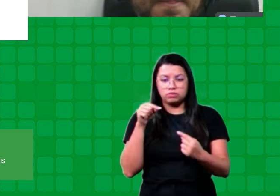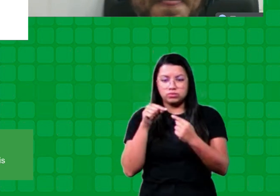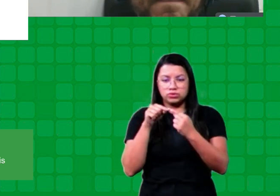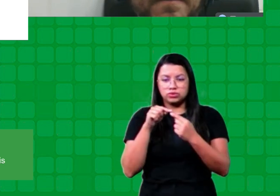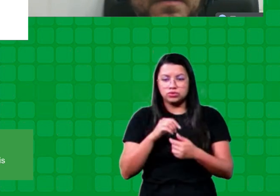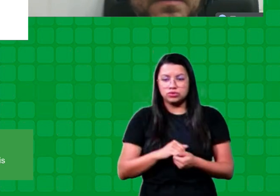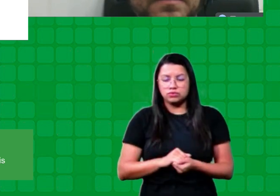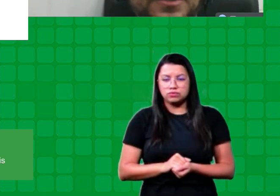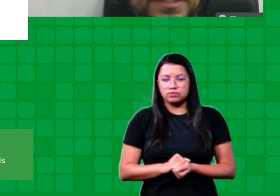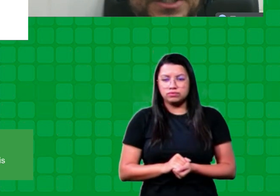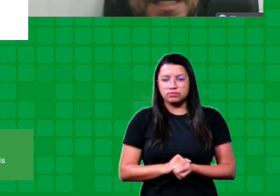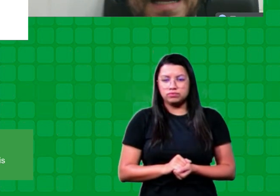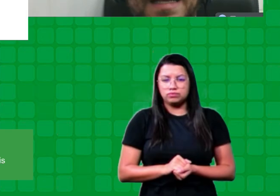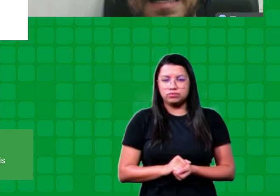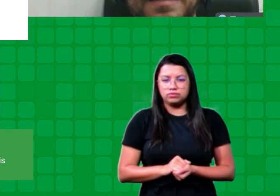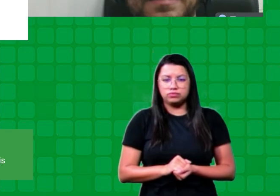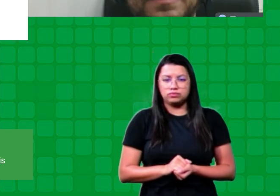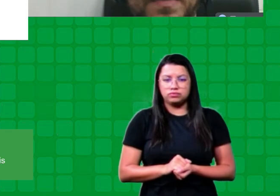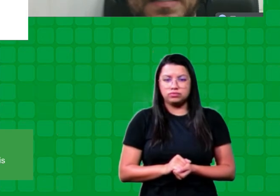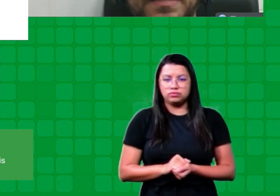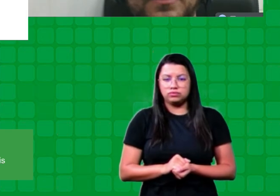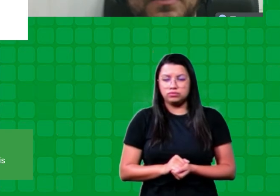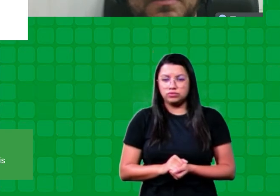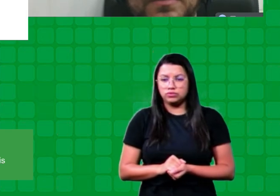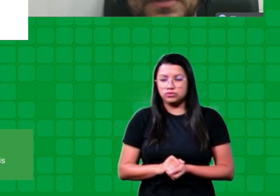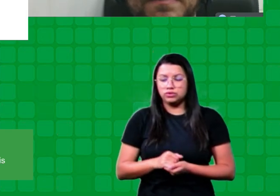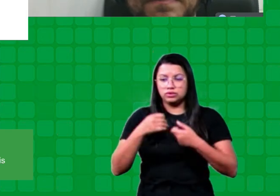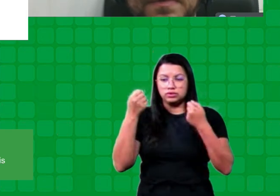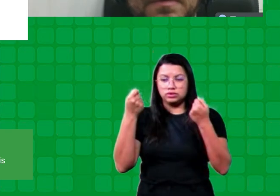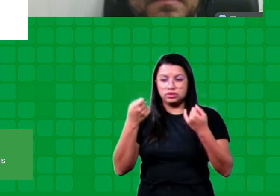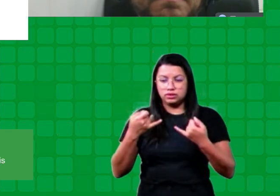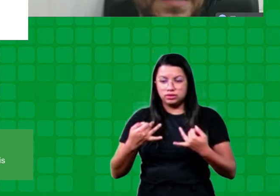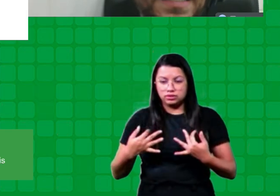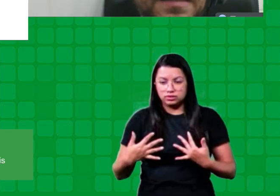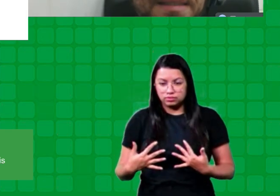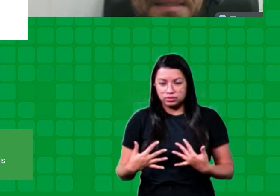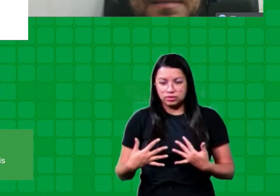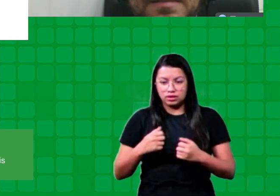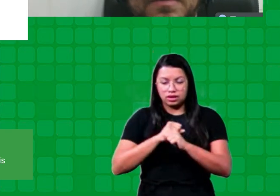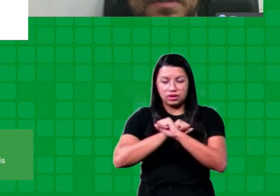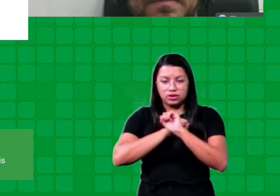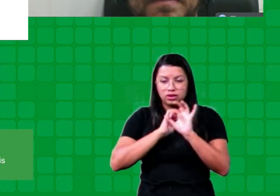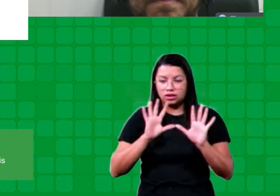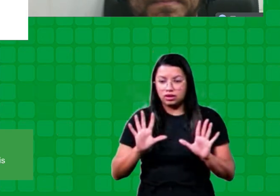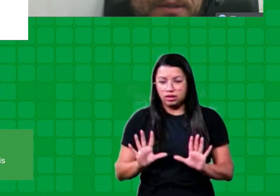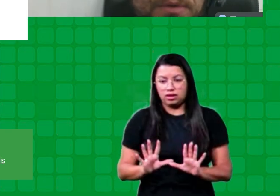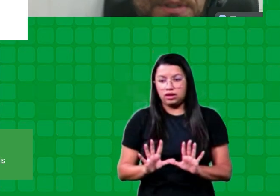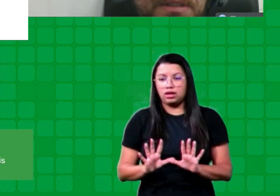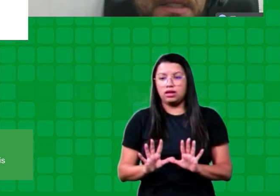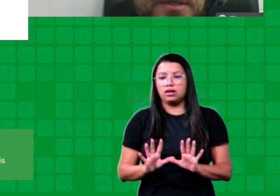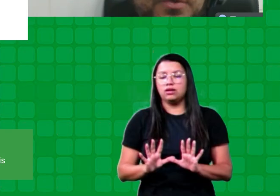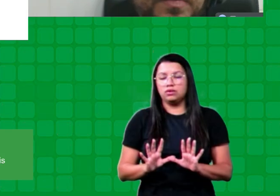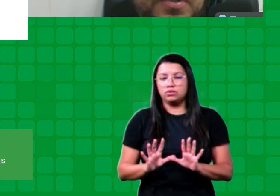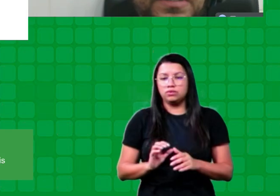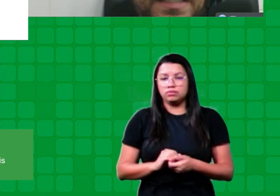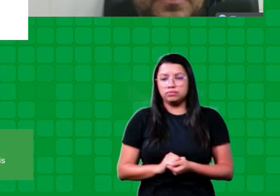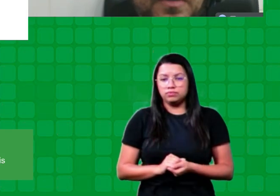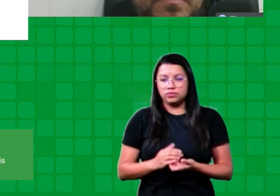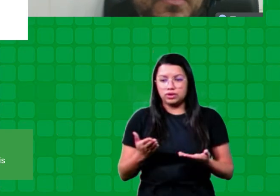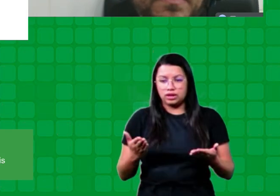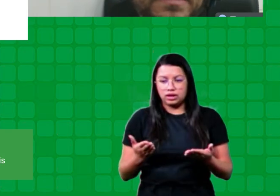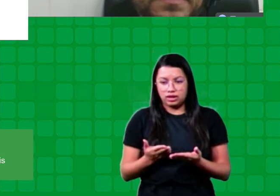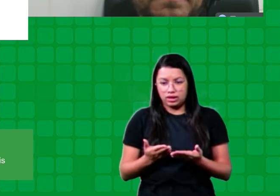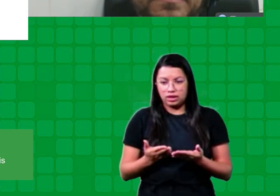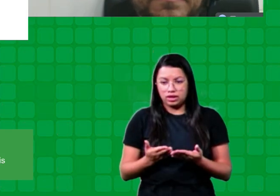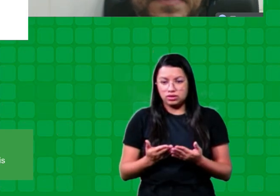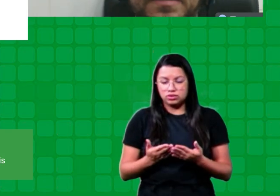de deixar claro e transparente, inclusive, essa questão que, pelo que se entende do processo, é